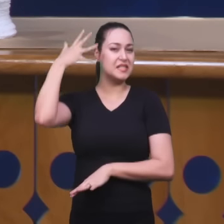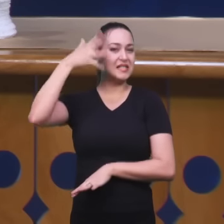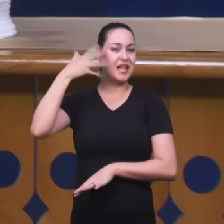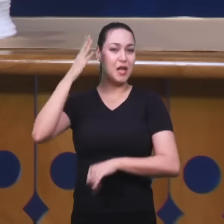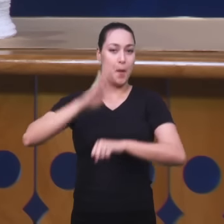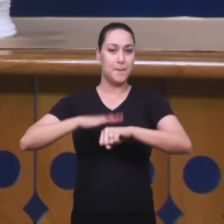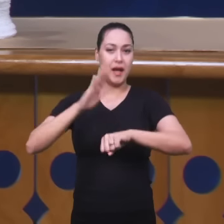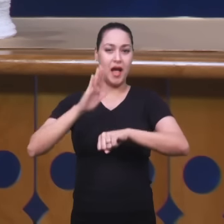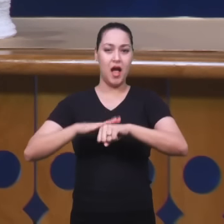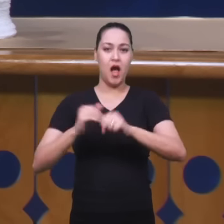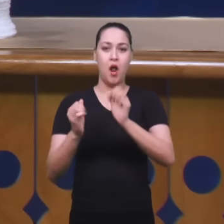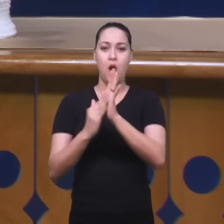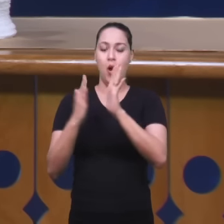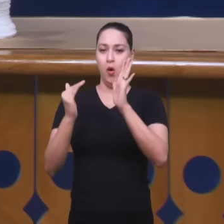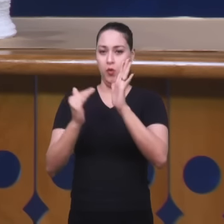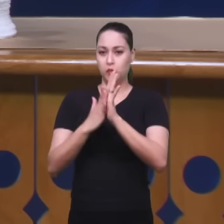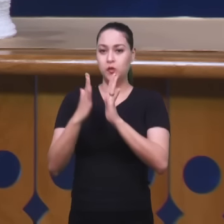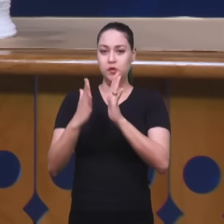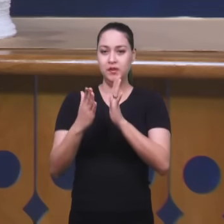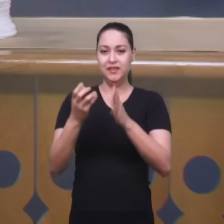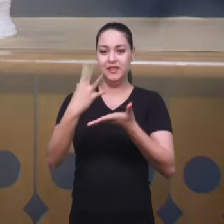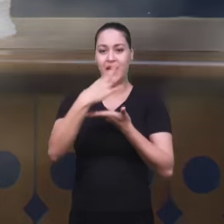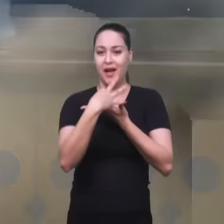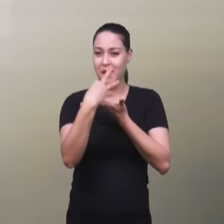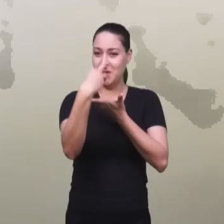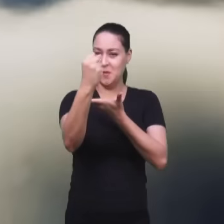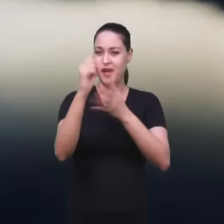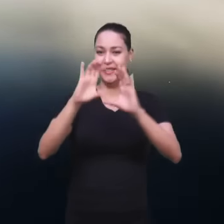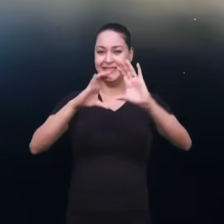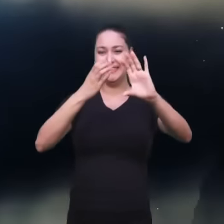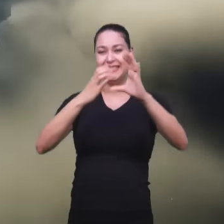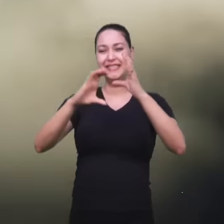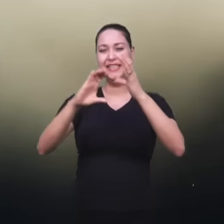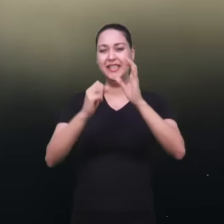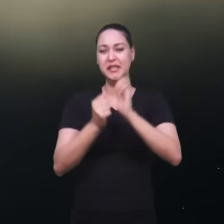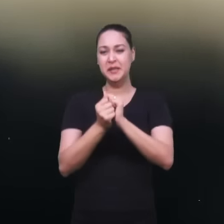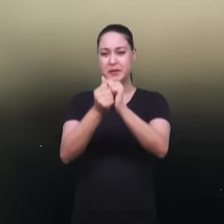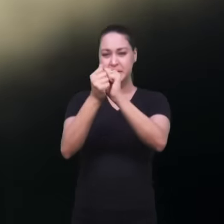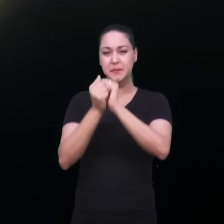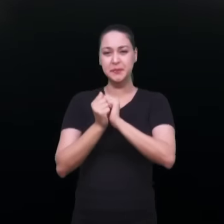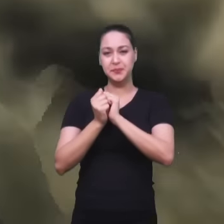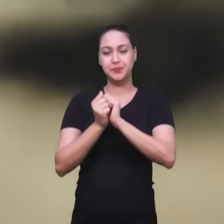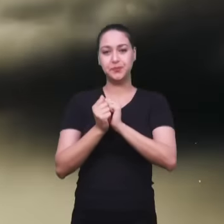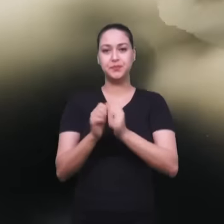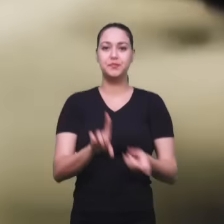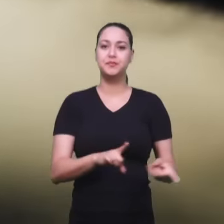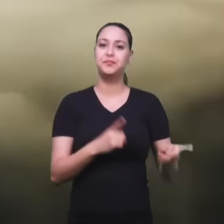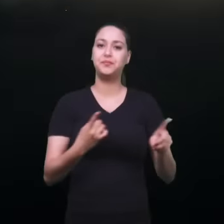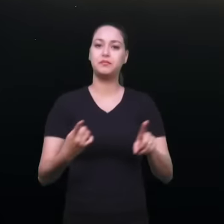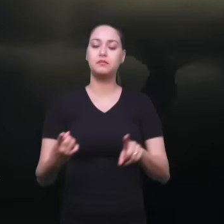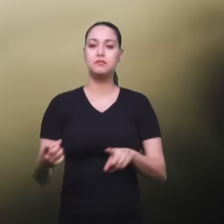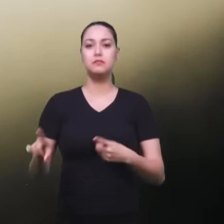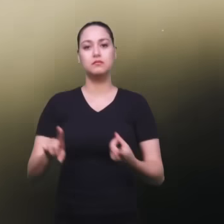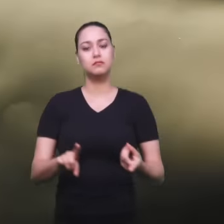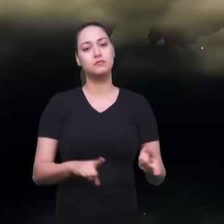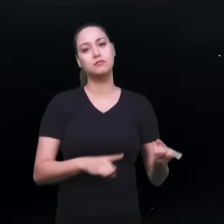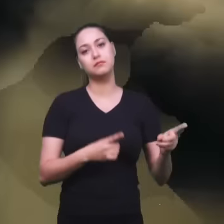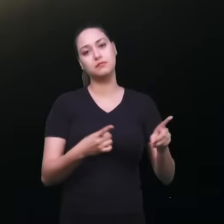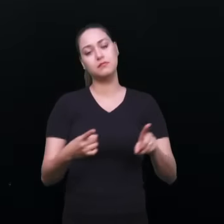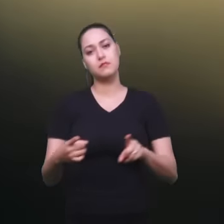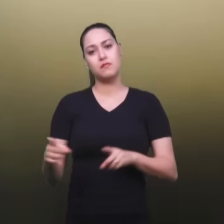Conosco Deus Quer Abençoar O Seu Coração Não Há O Que Temer